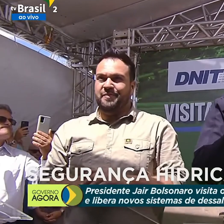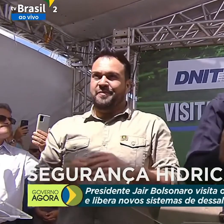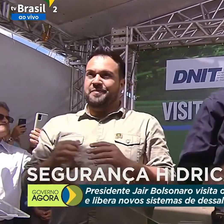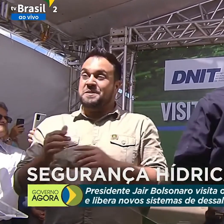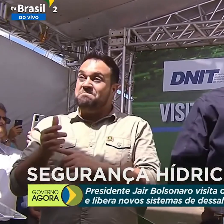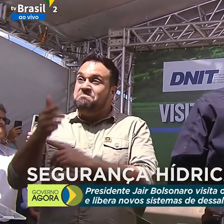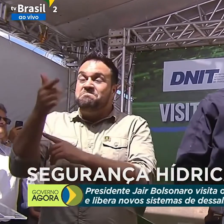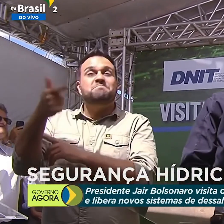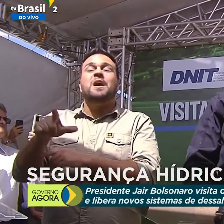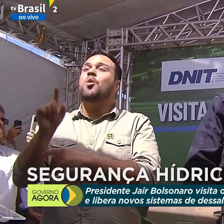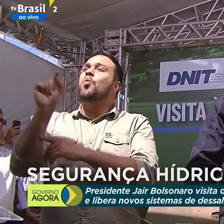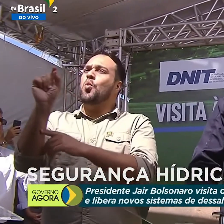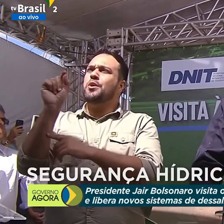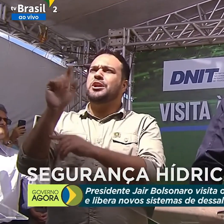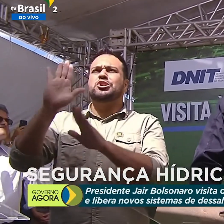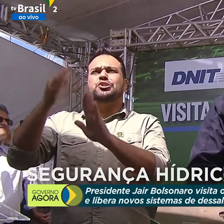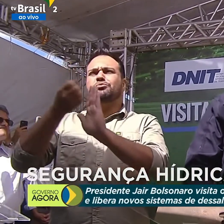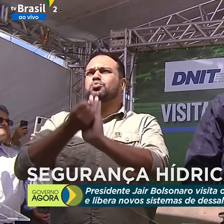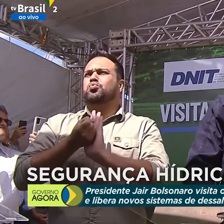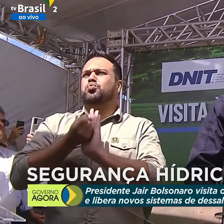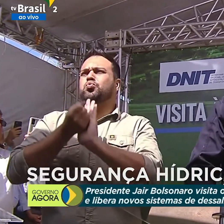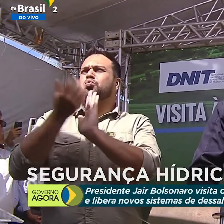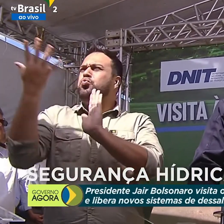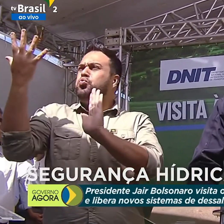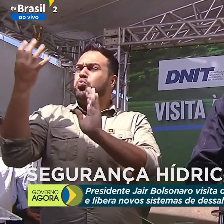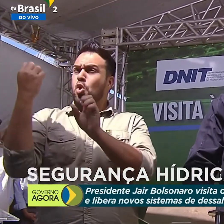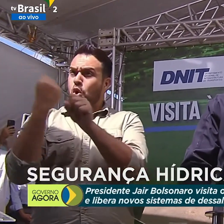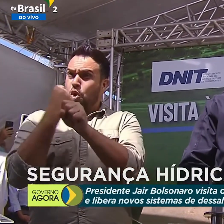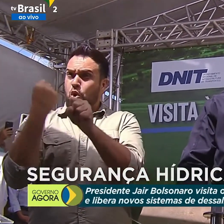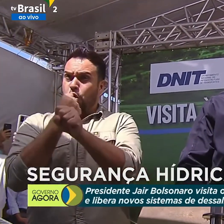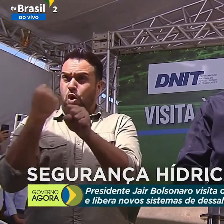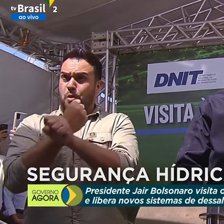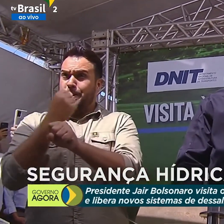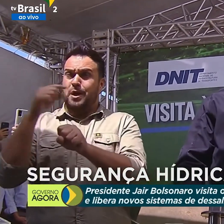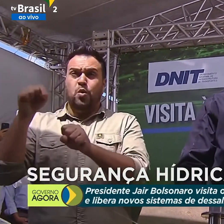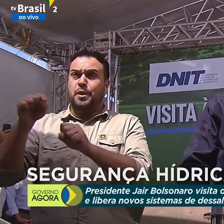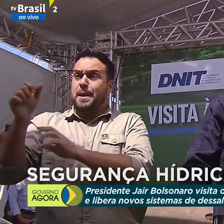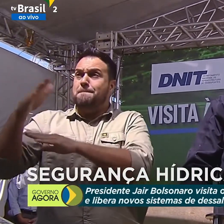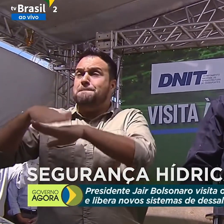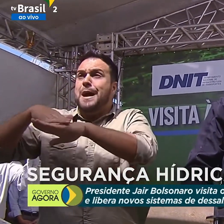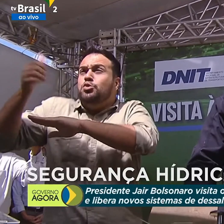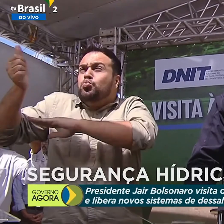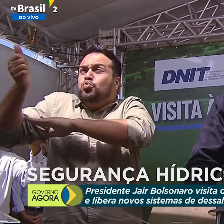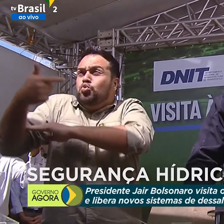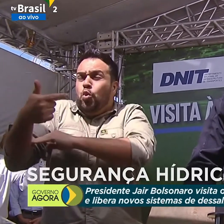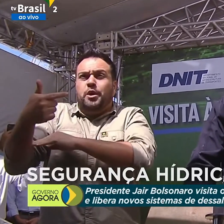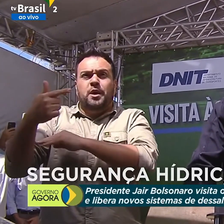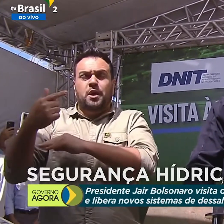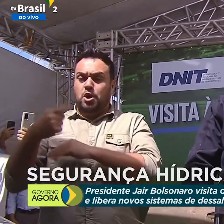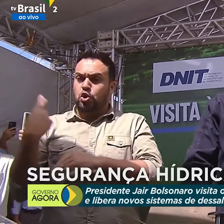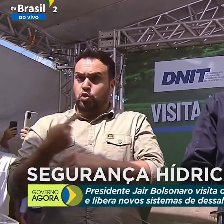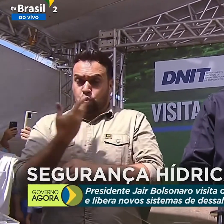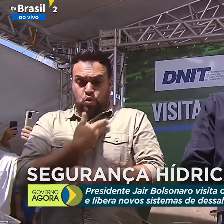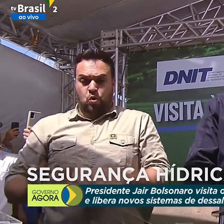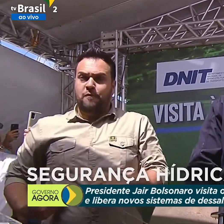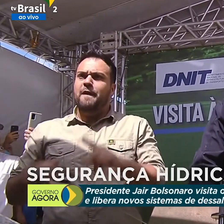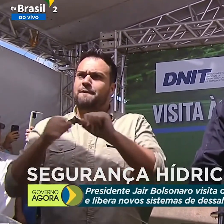Mais do que uma das milhares de obras que o nosso governo está fazendo ou